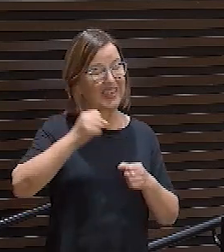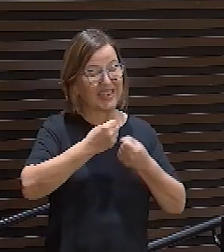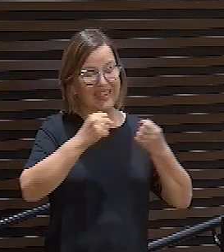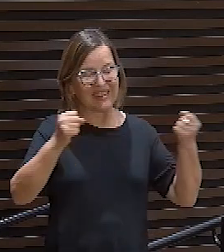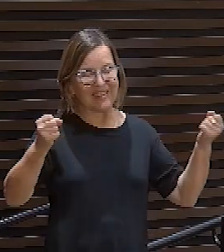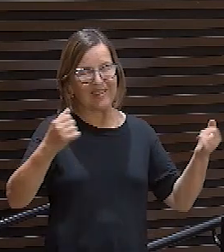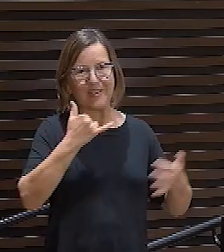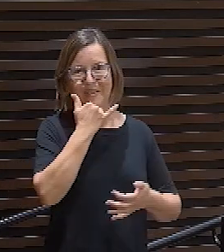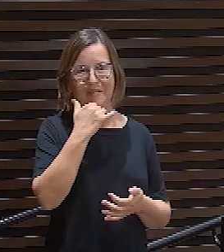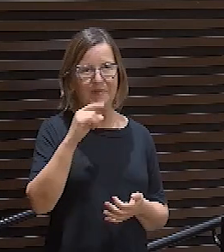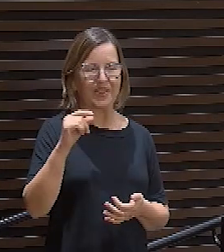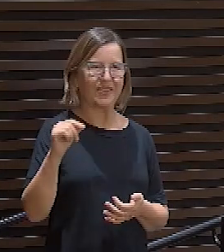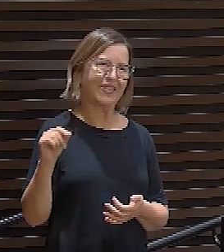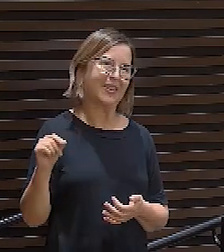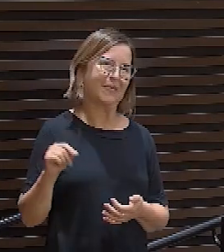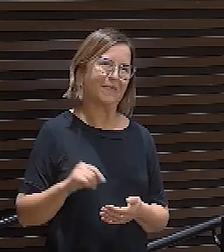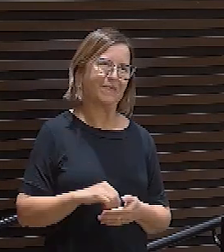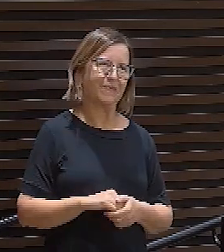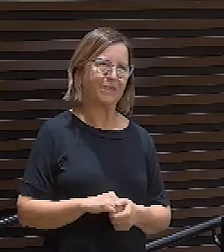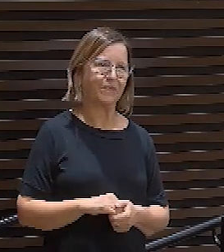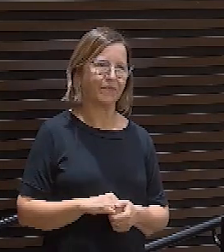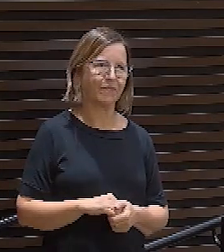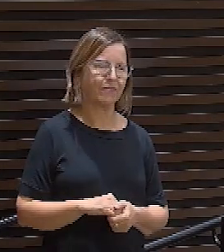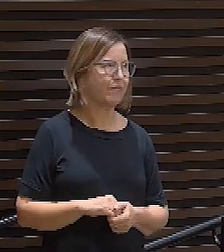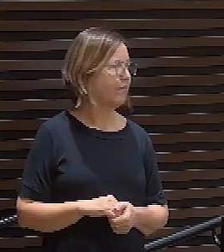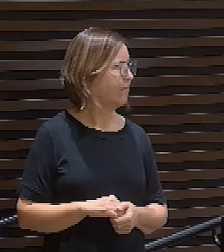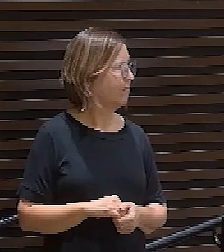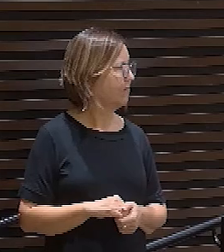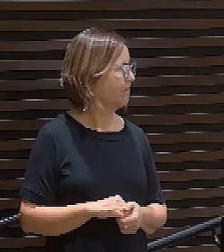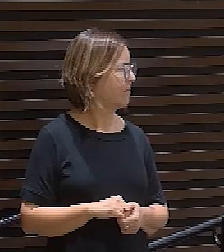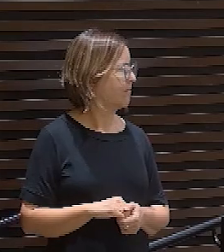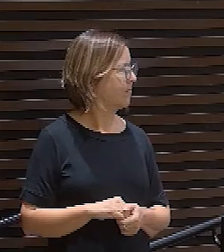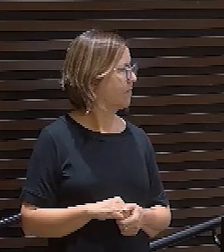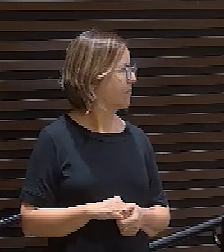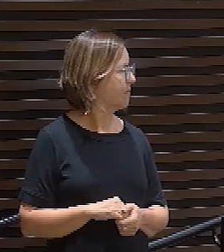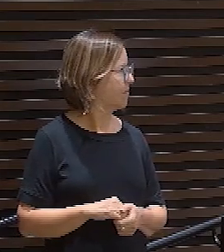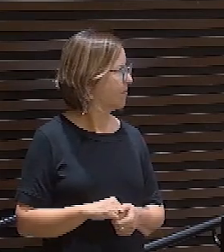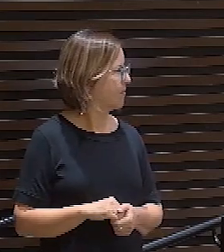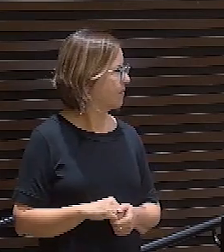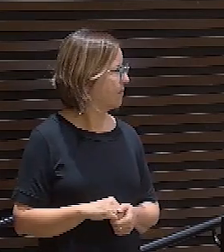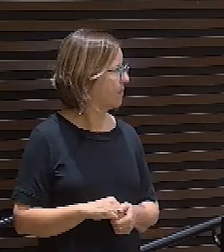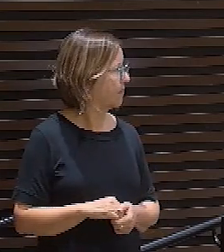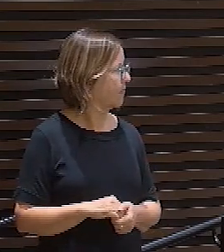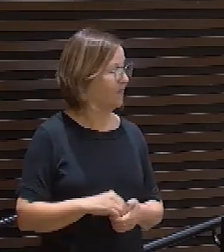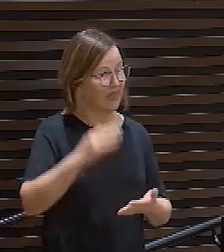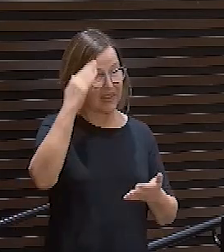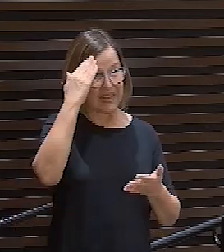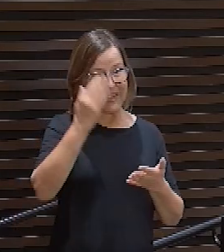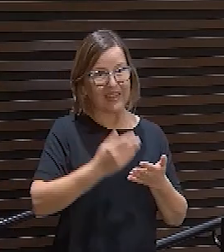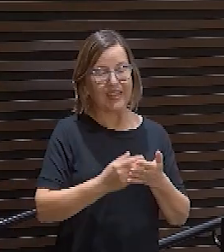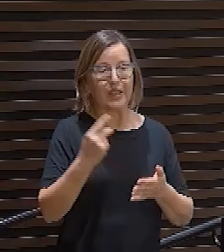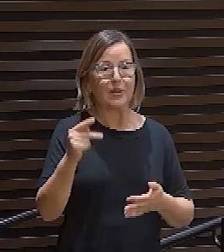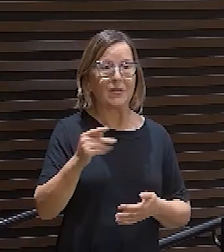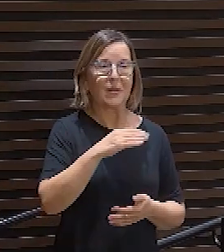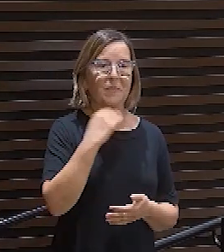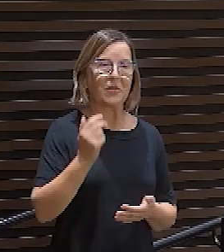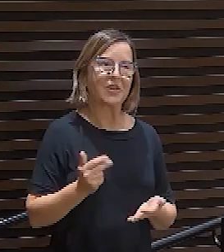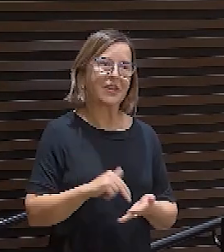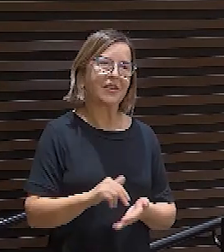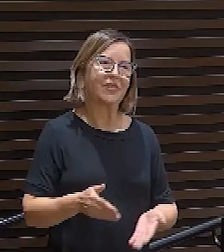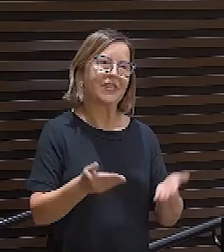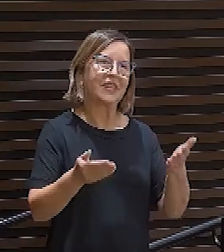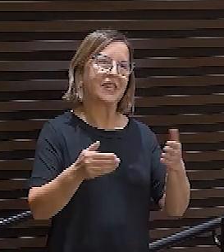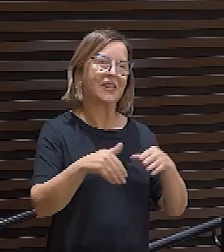Creia no Evangelho. Se arrependa dos seus pecados. Creia na sua morte e ressurreição com